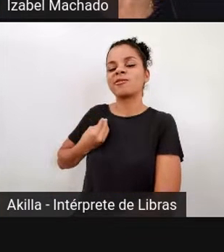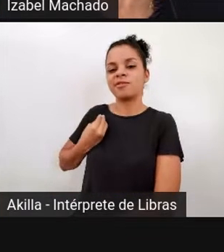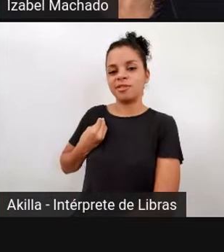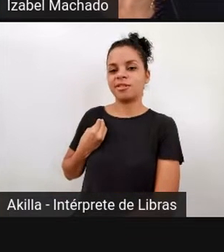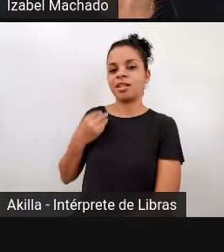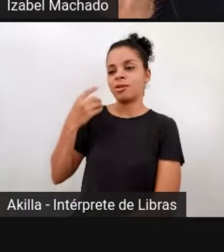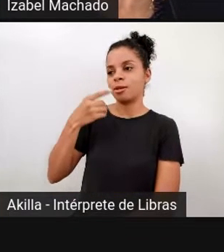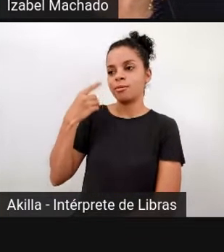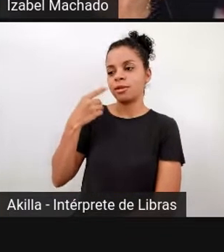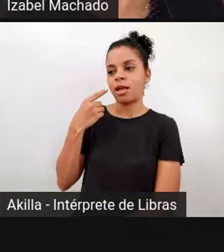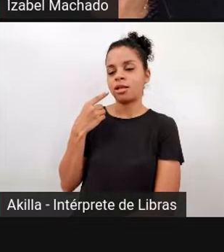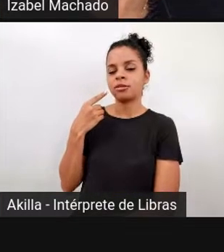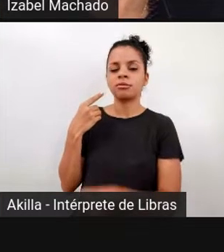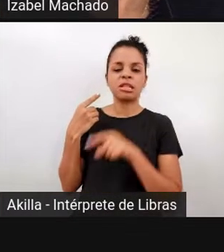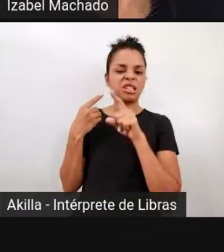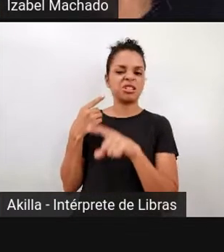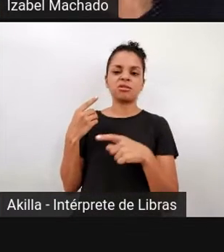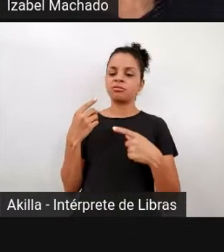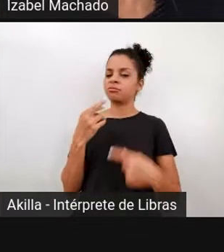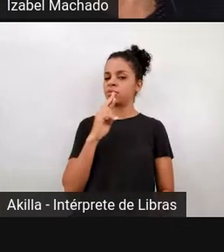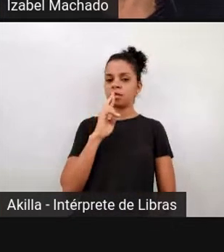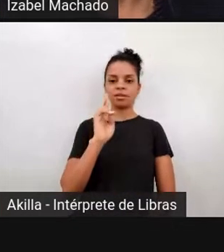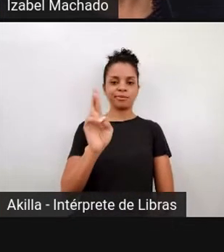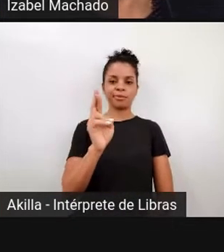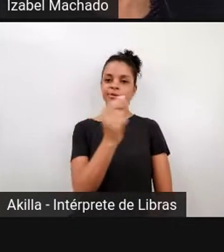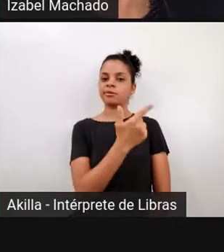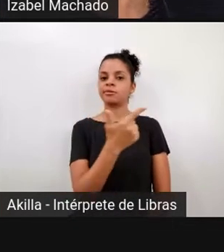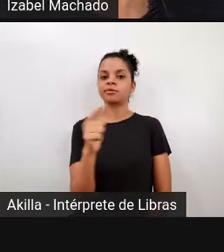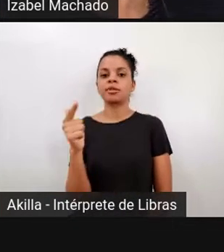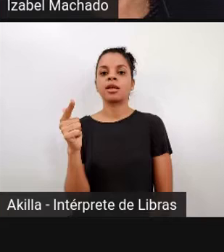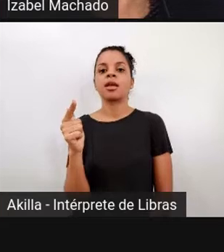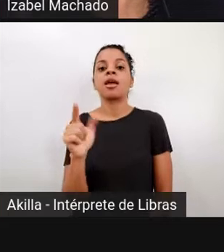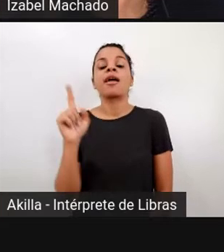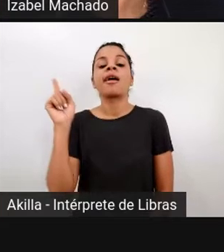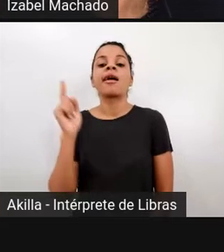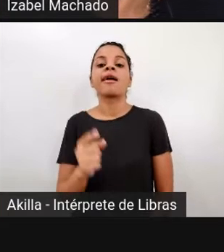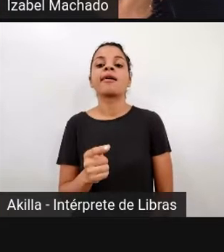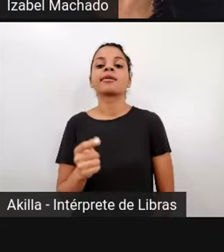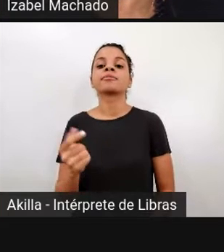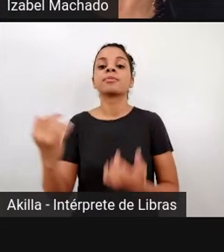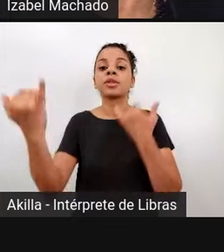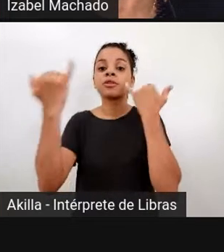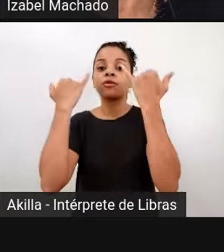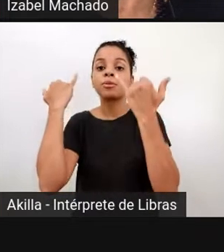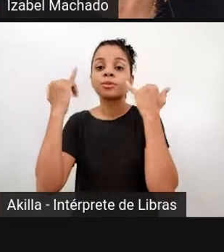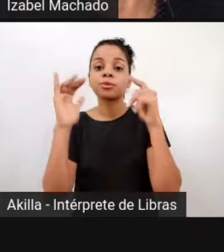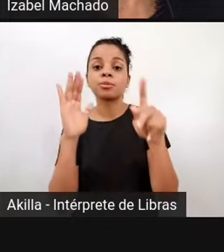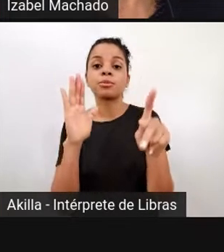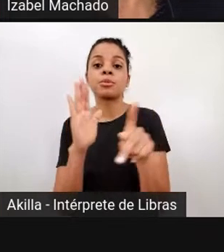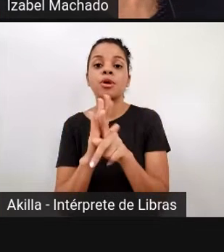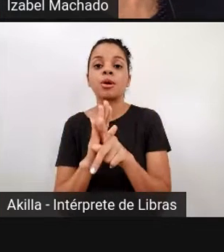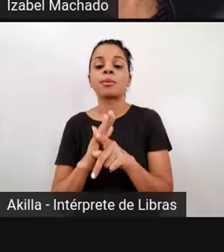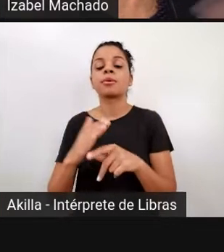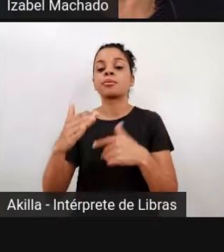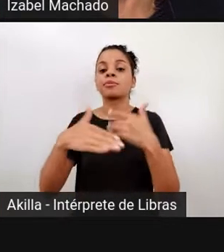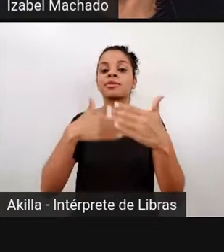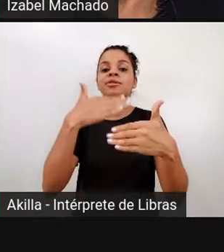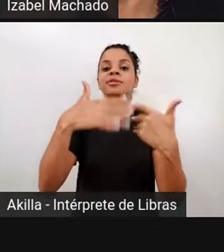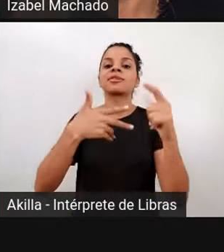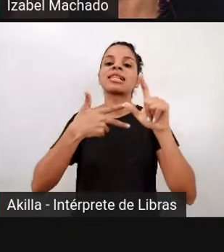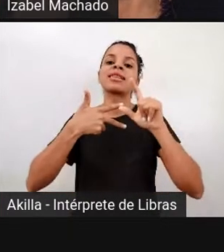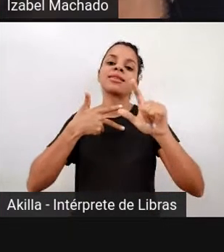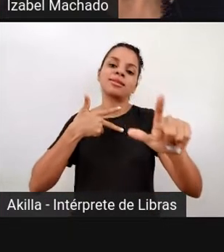se caracteriza por checagem de informações específicas do Poder Legislativo e do processo legislativo. Então, dessas mais